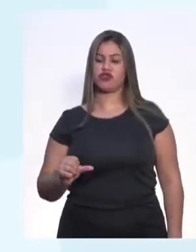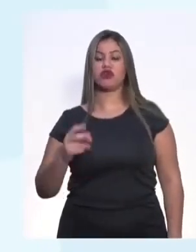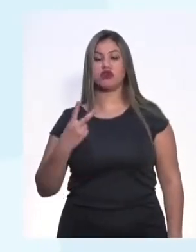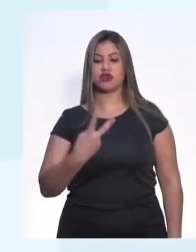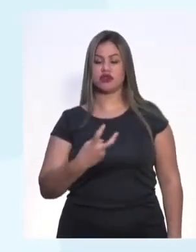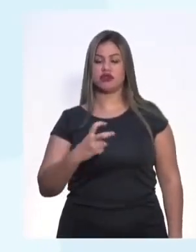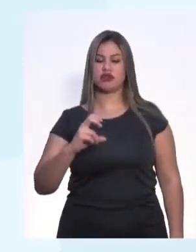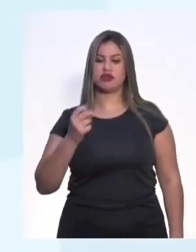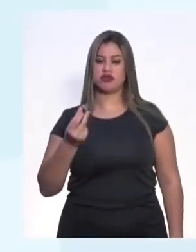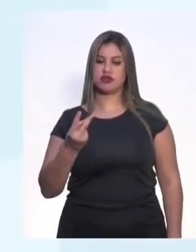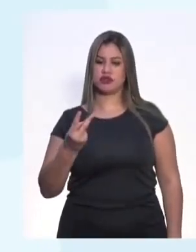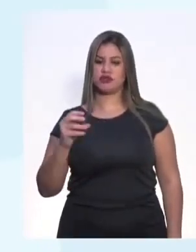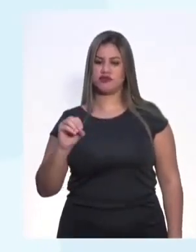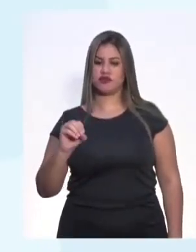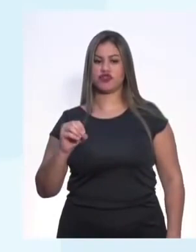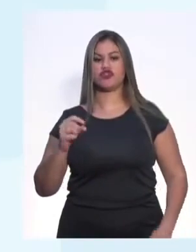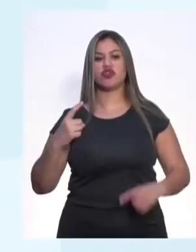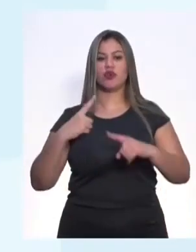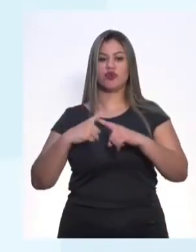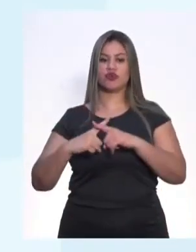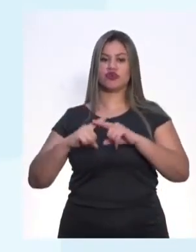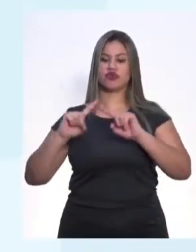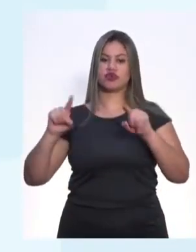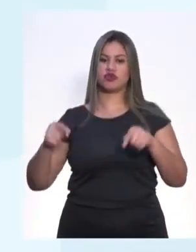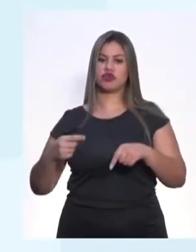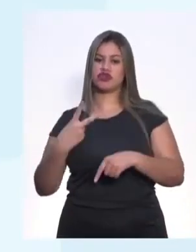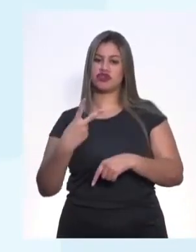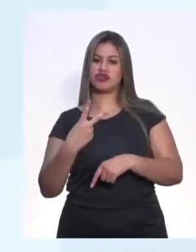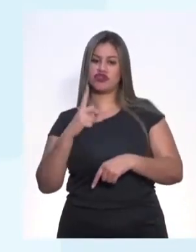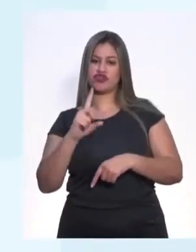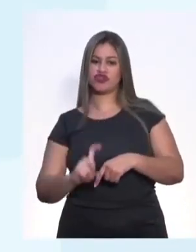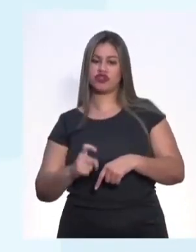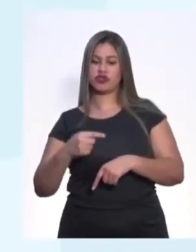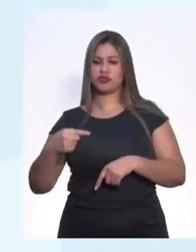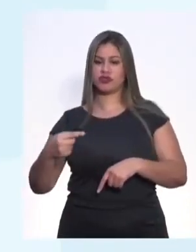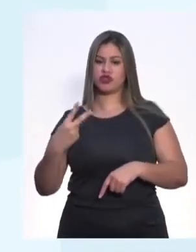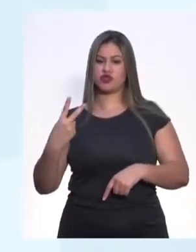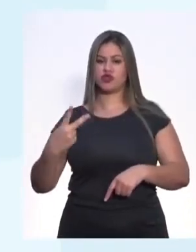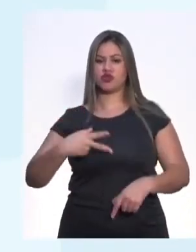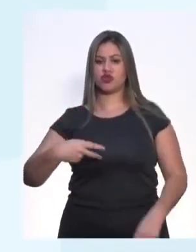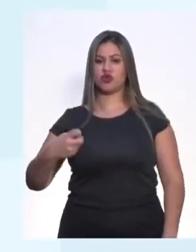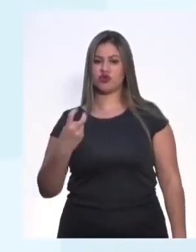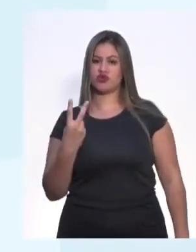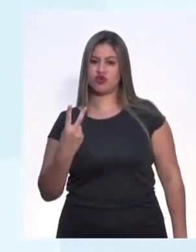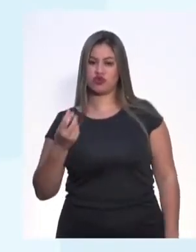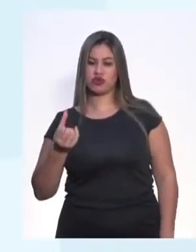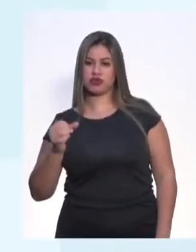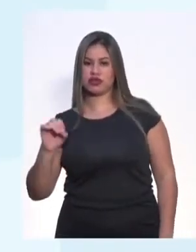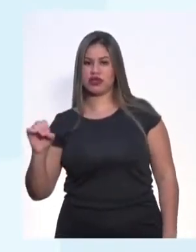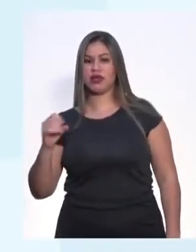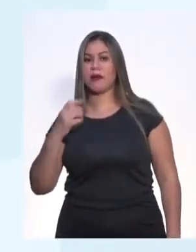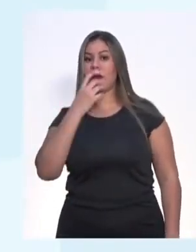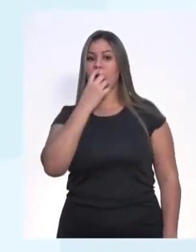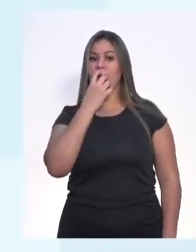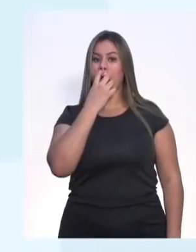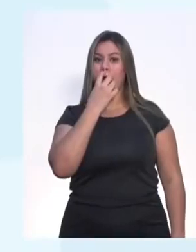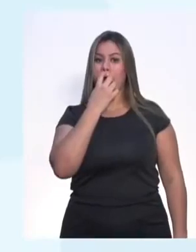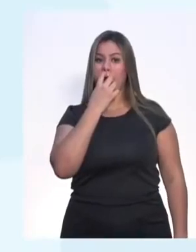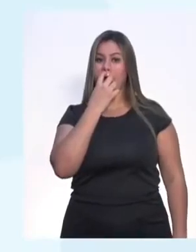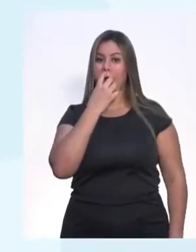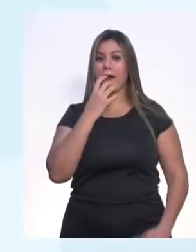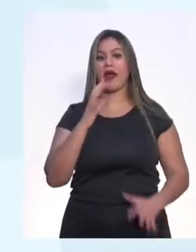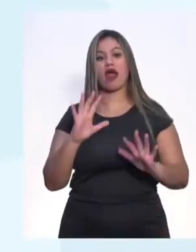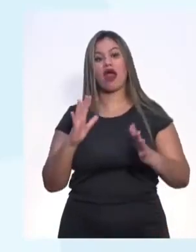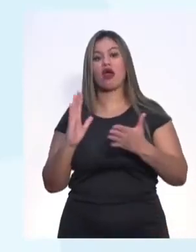que vai multiplicar x menos 2 e vai ser igual a 2.600. Aquele aluno mais espertinho pode passar esse